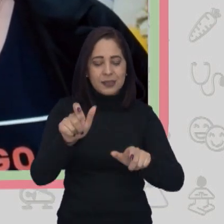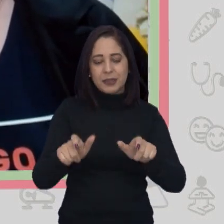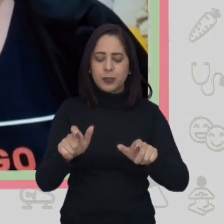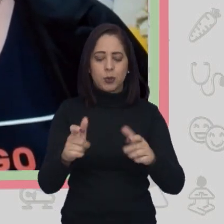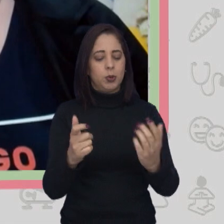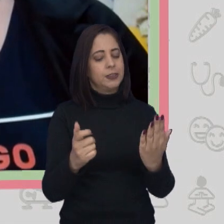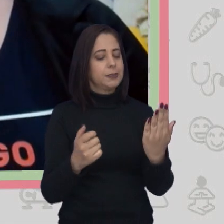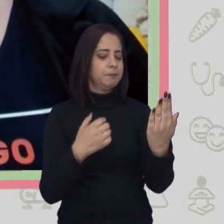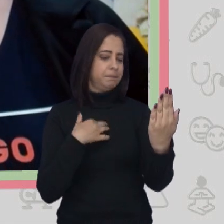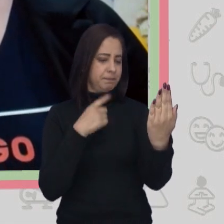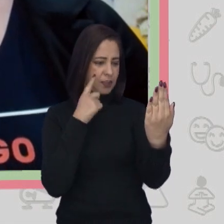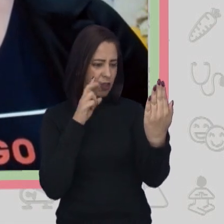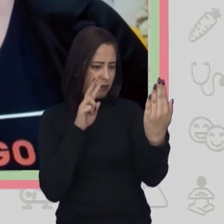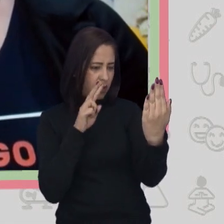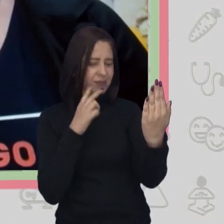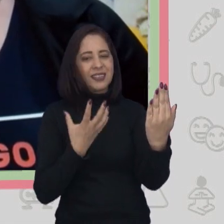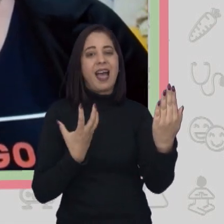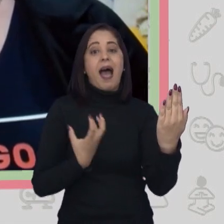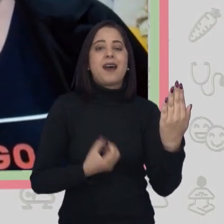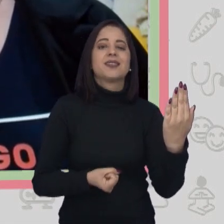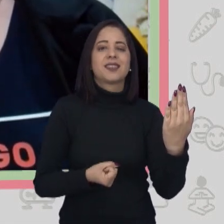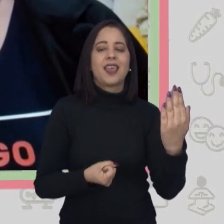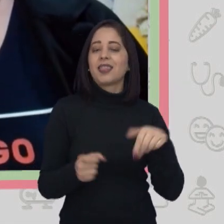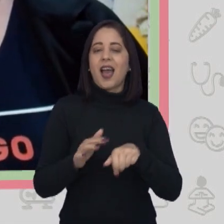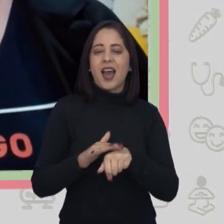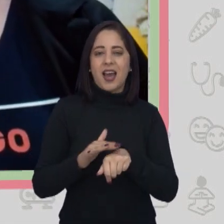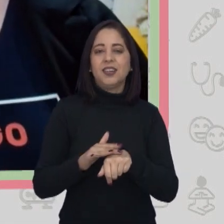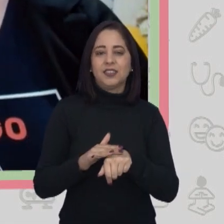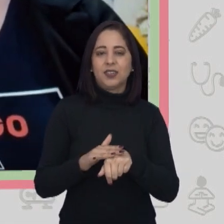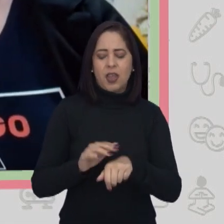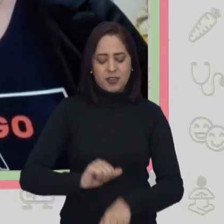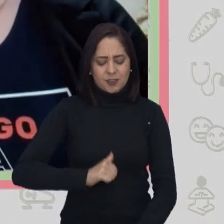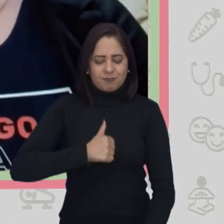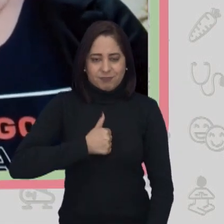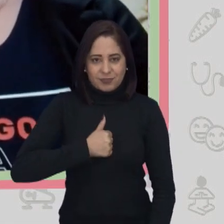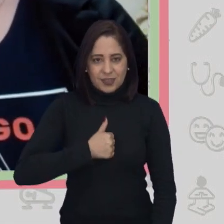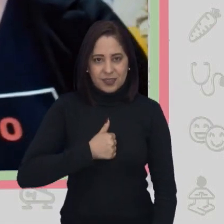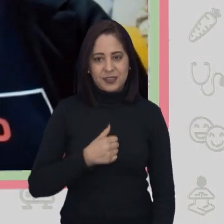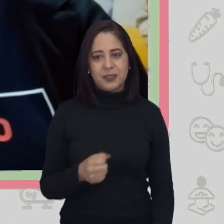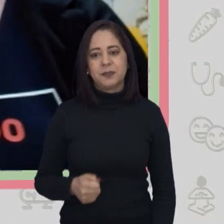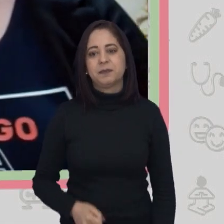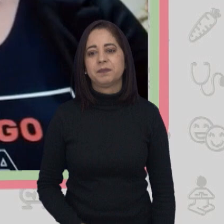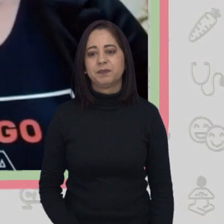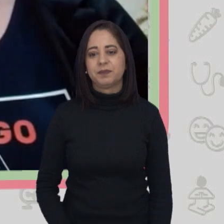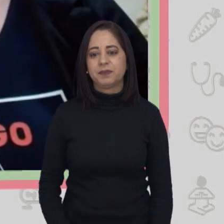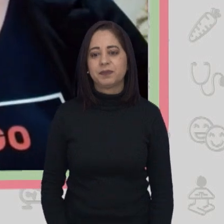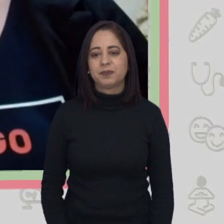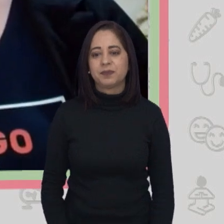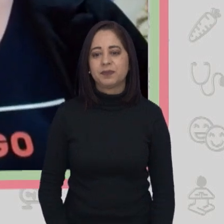com vitiligo? Você ajuda as pessoas, na verdade, a resgatar a autoestima? Conta pra gente.